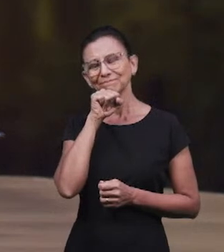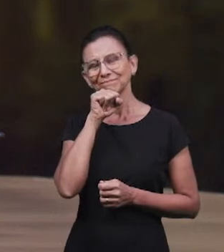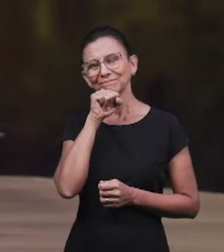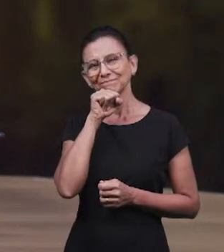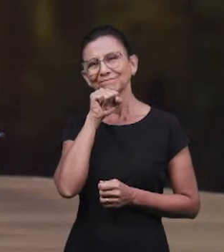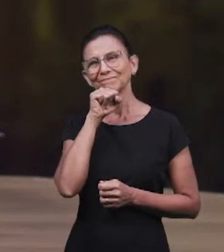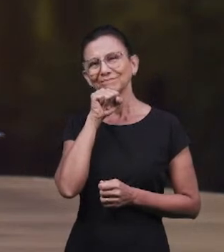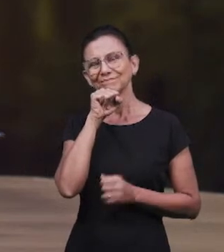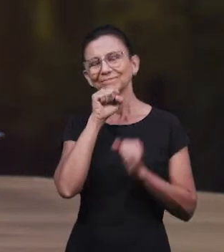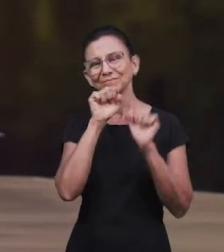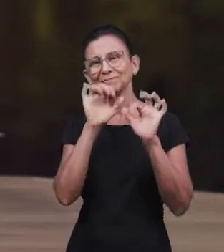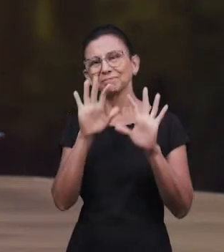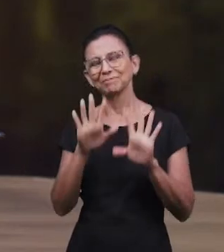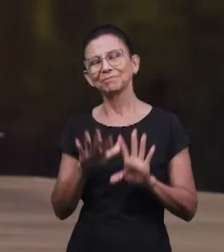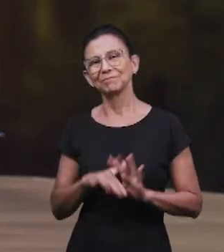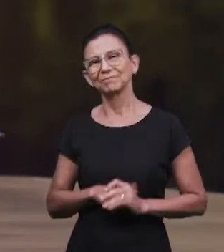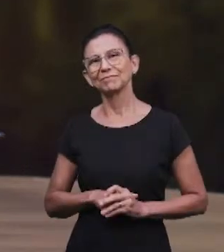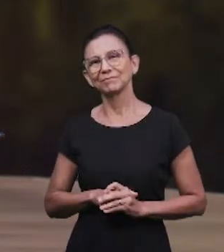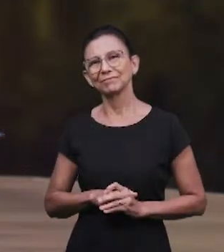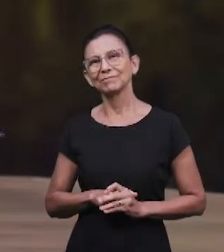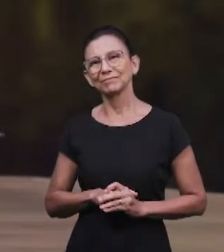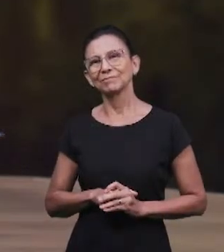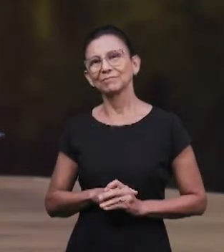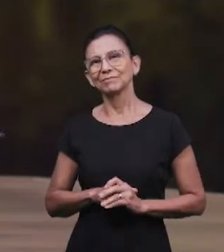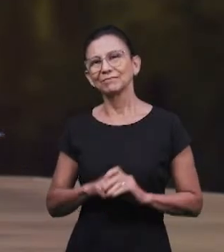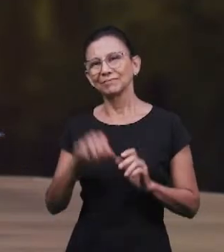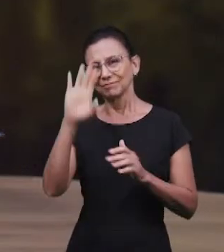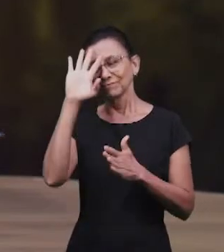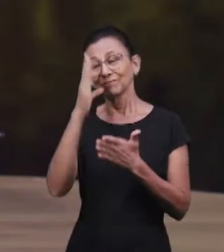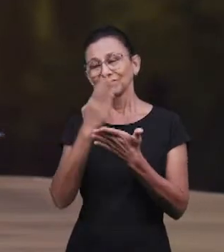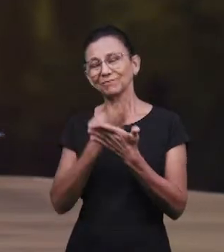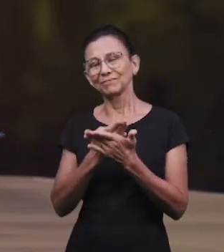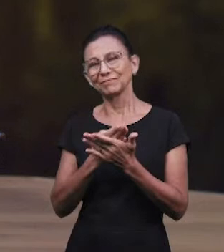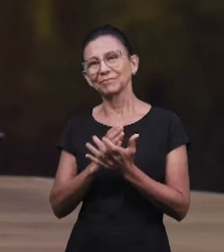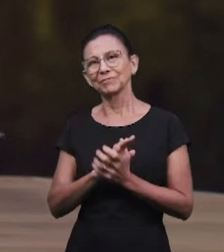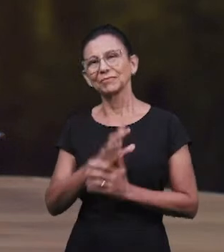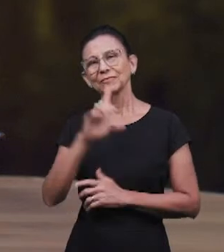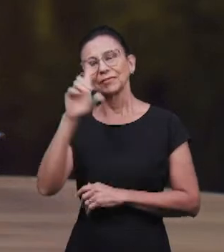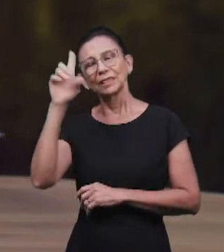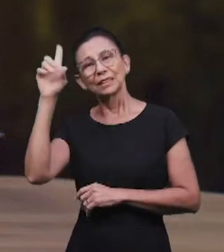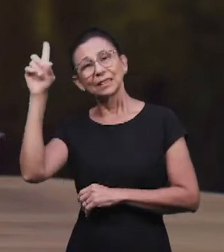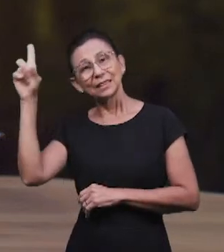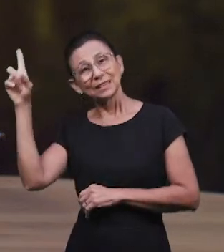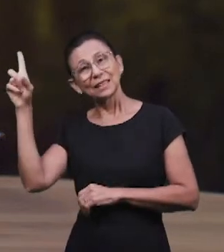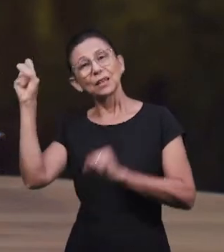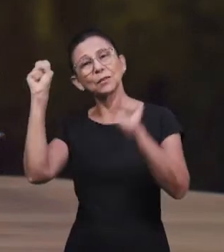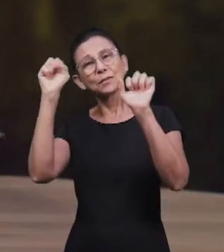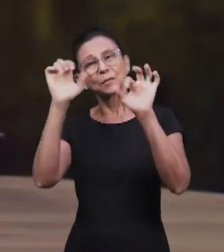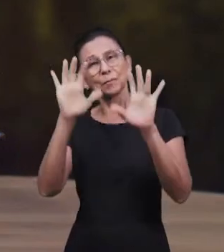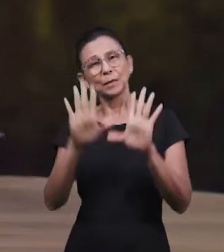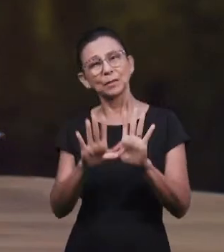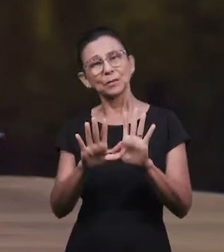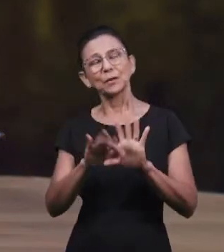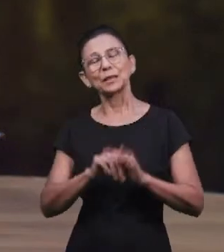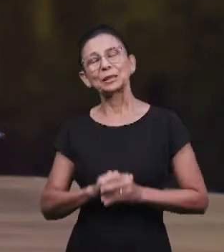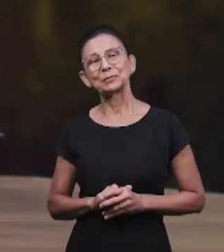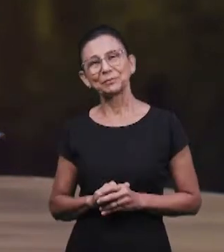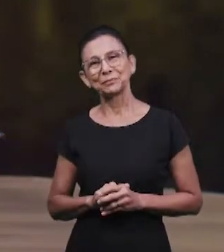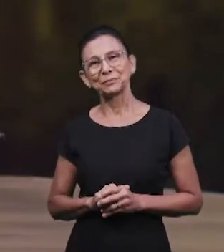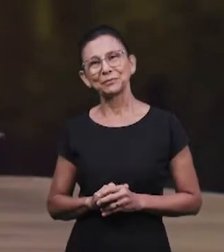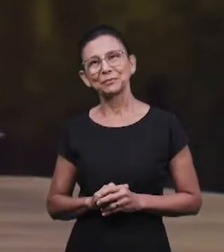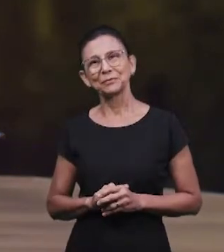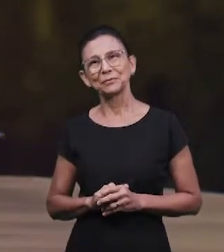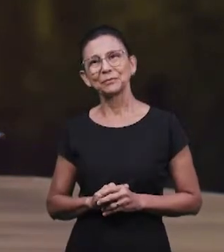Deus nos dá quando temos mães em quem nós podemos confiar. Que Deus assim